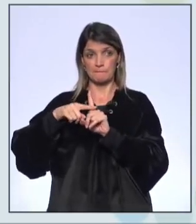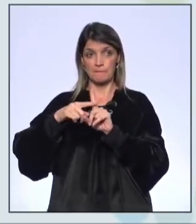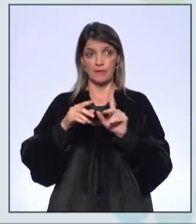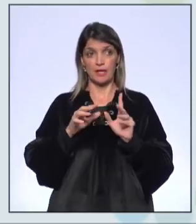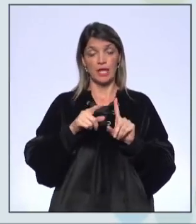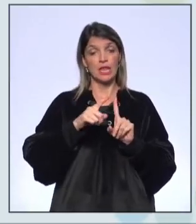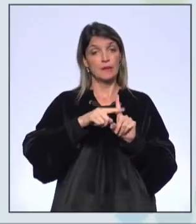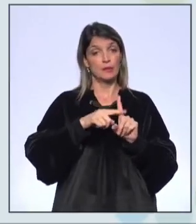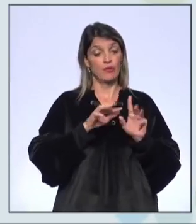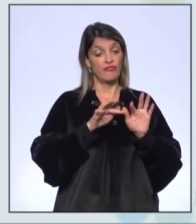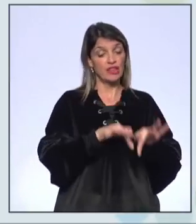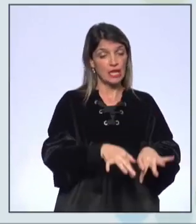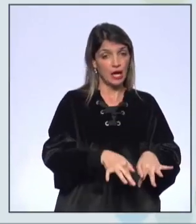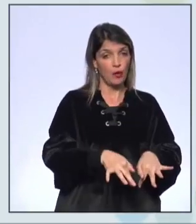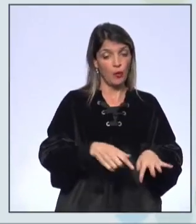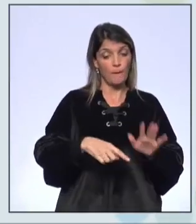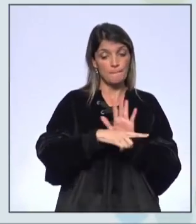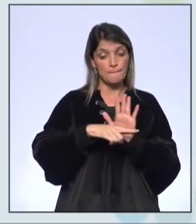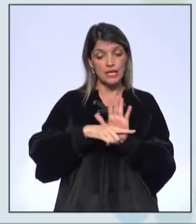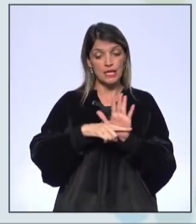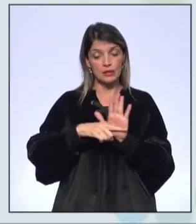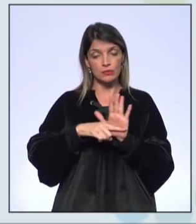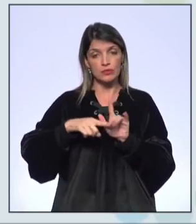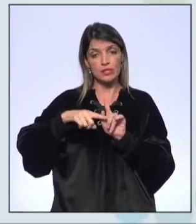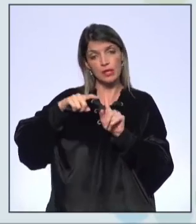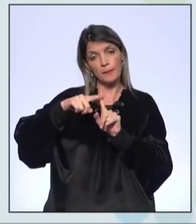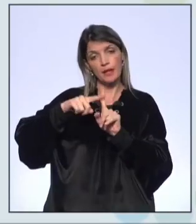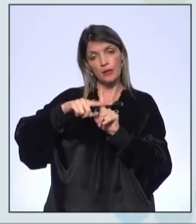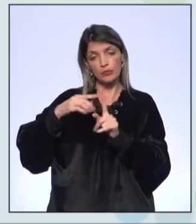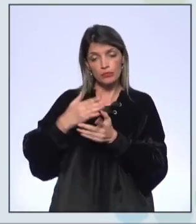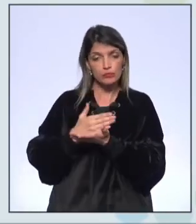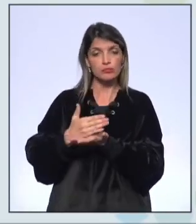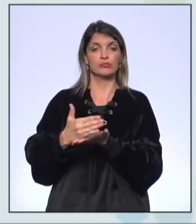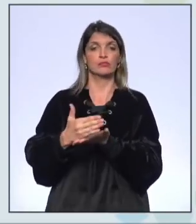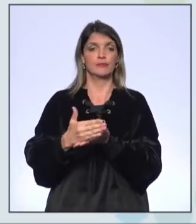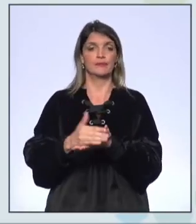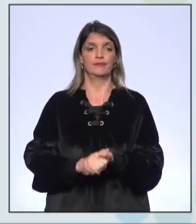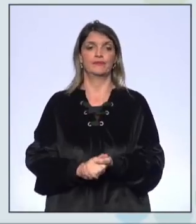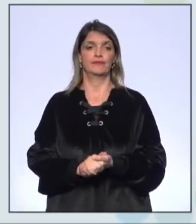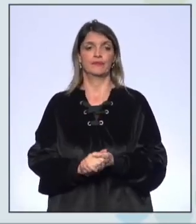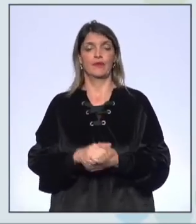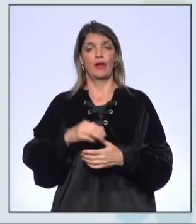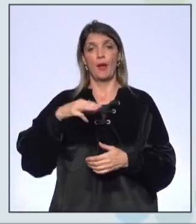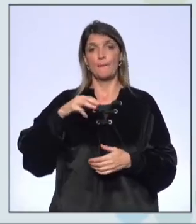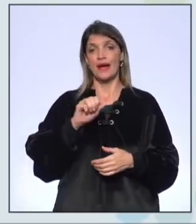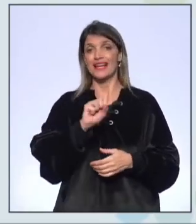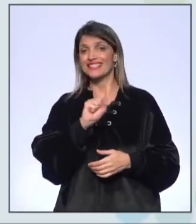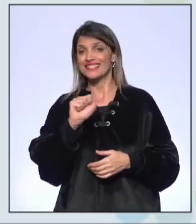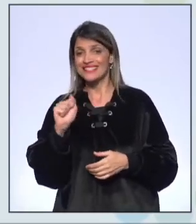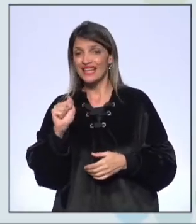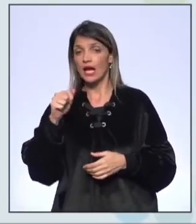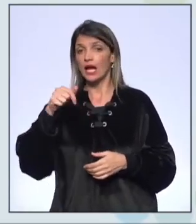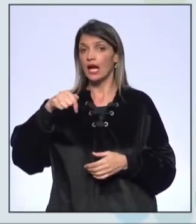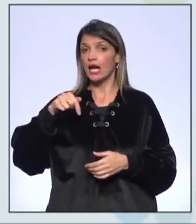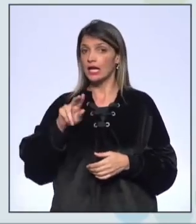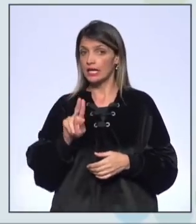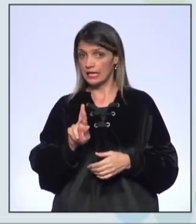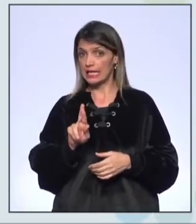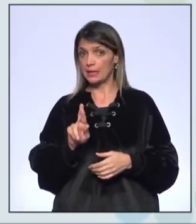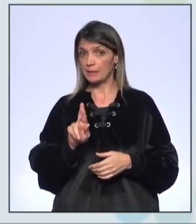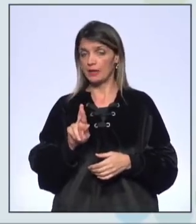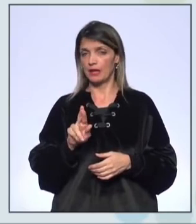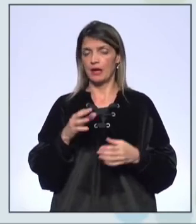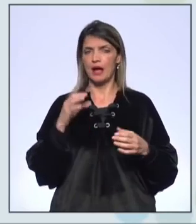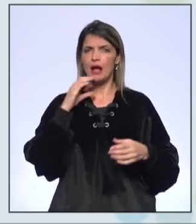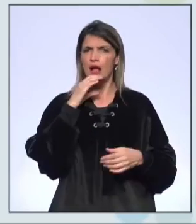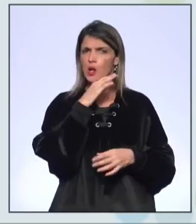final menos temperatura inicial, tá? Tá lá. A massa tem que estar em gramas, tá? O calor